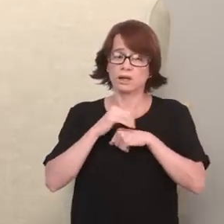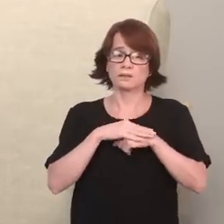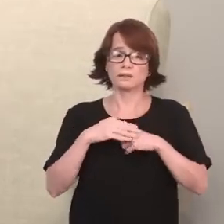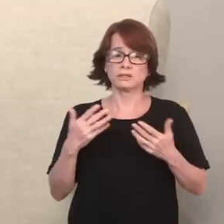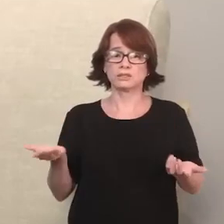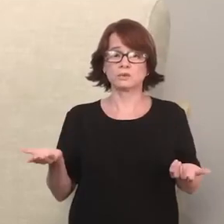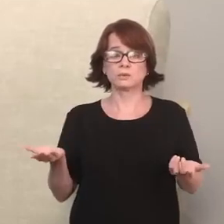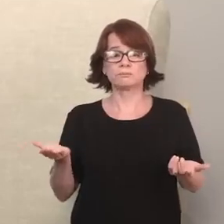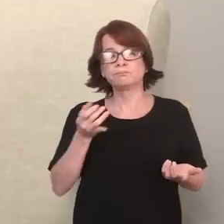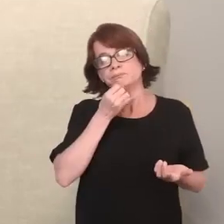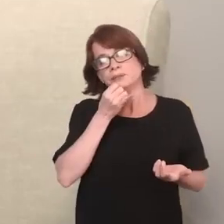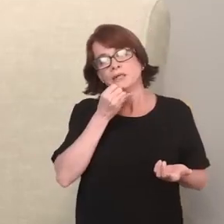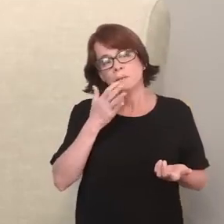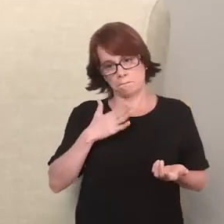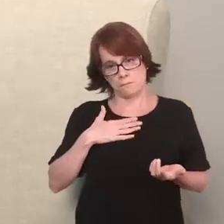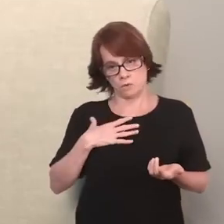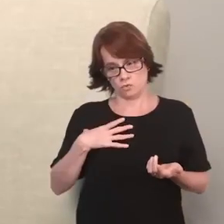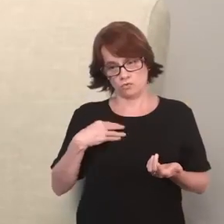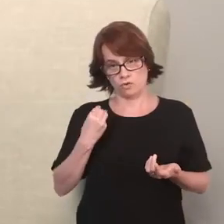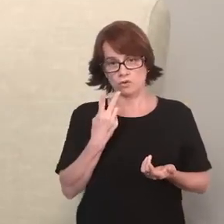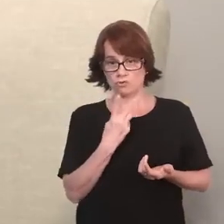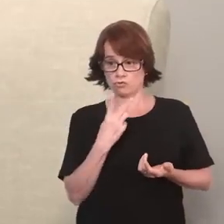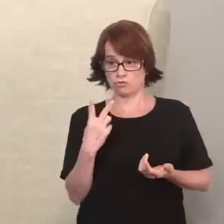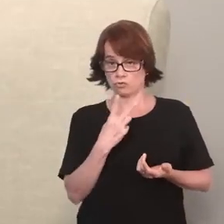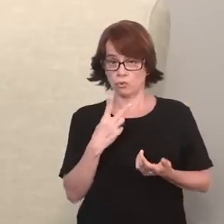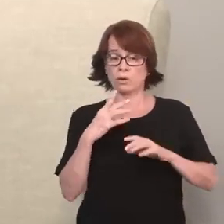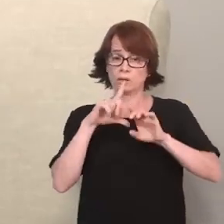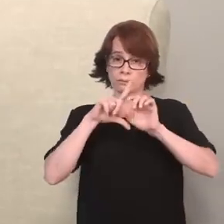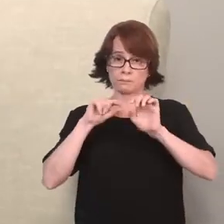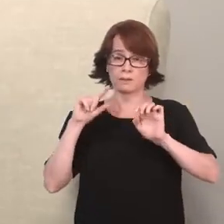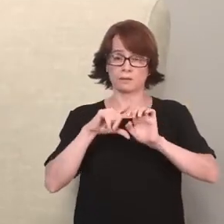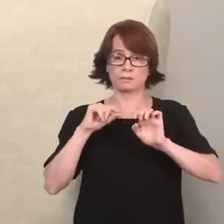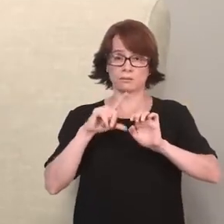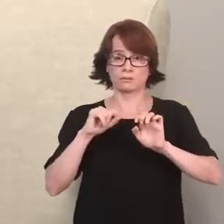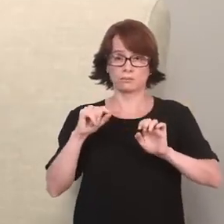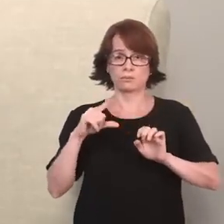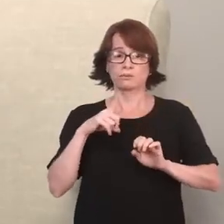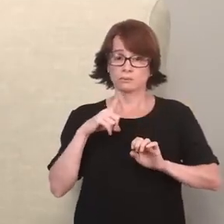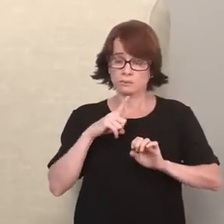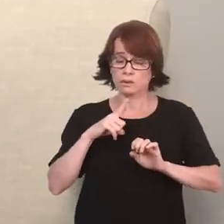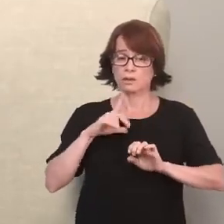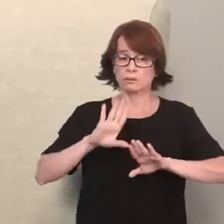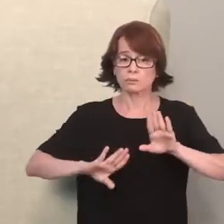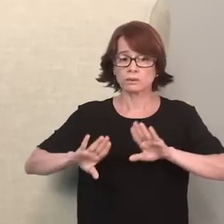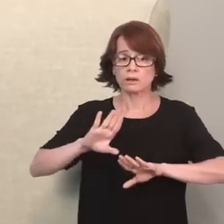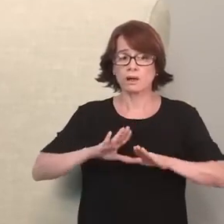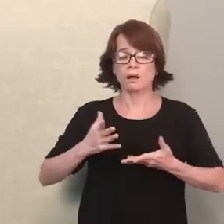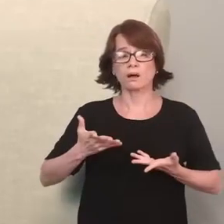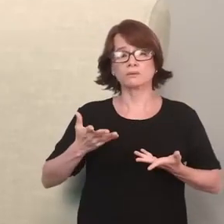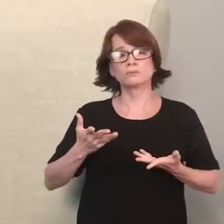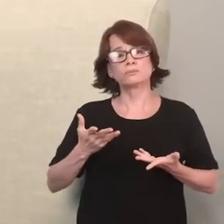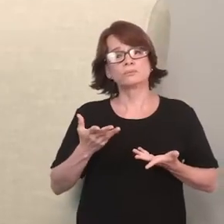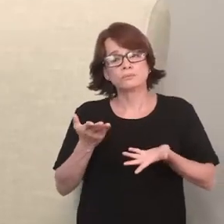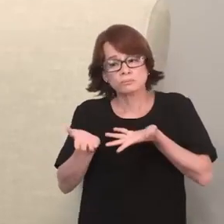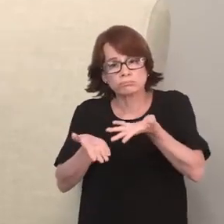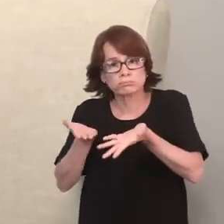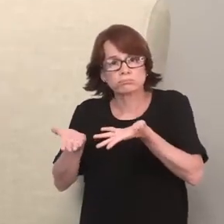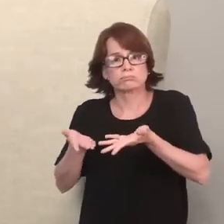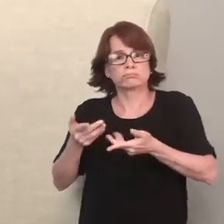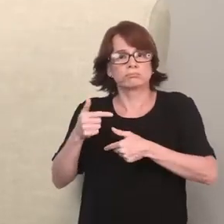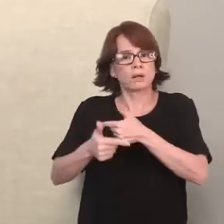de afeto, né? Meus filhos são empreendedores e eles têm esse cuidado com